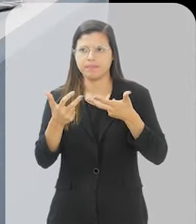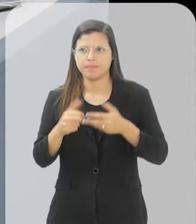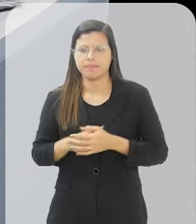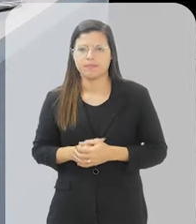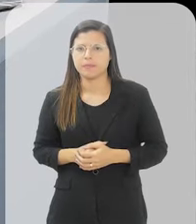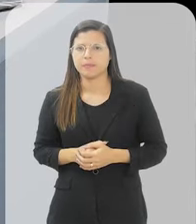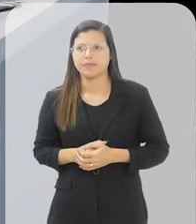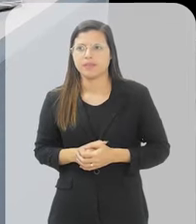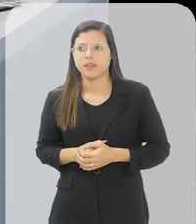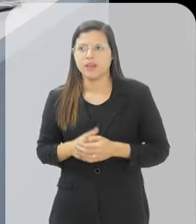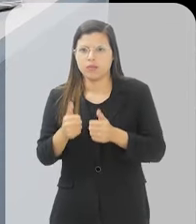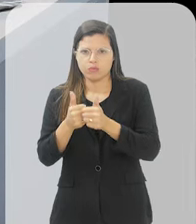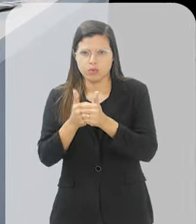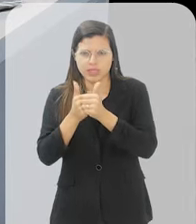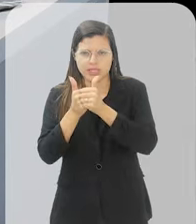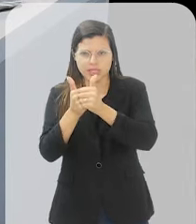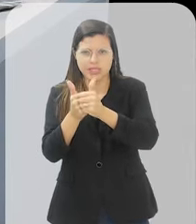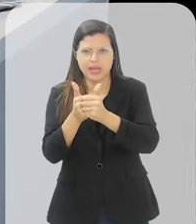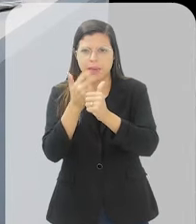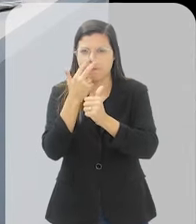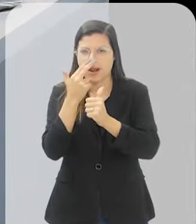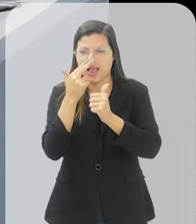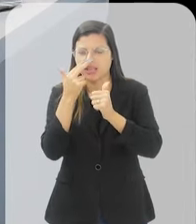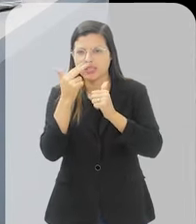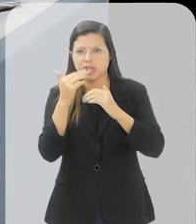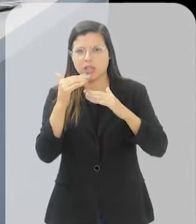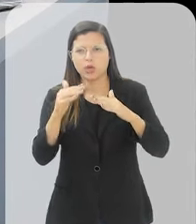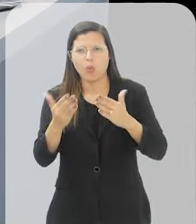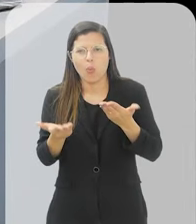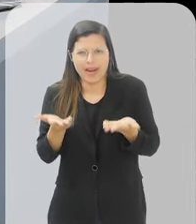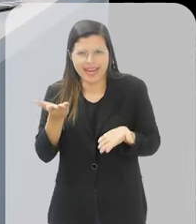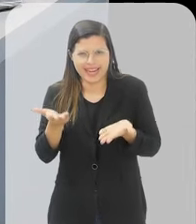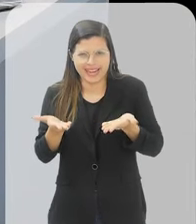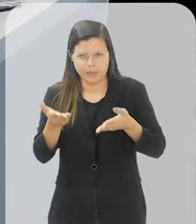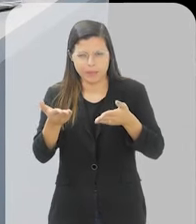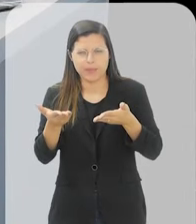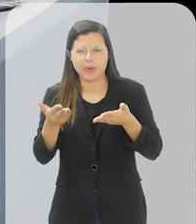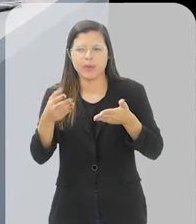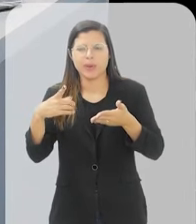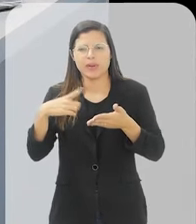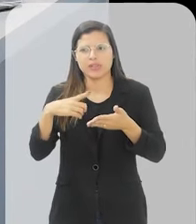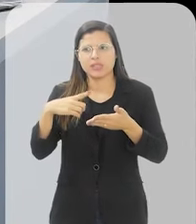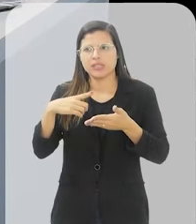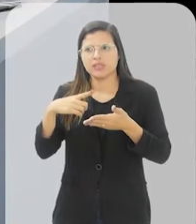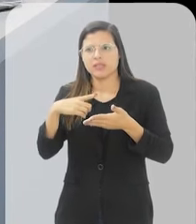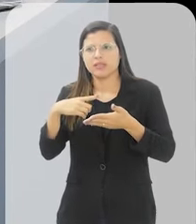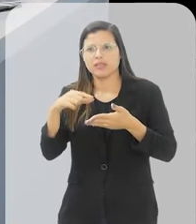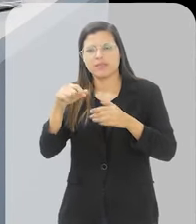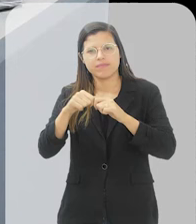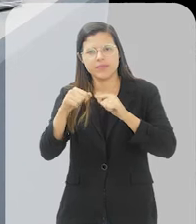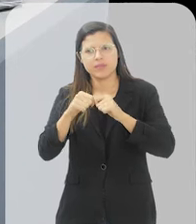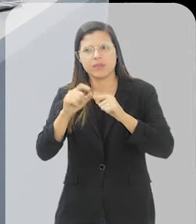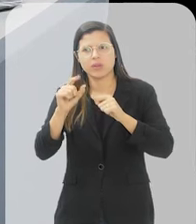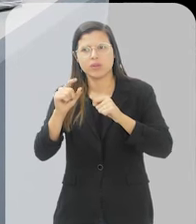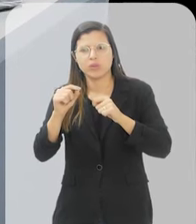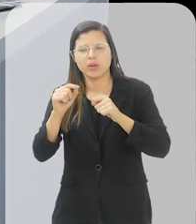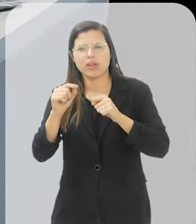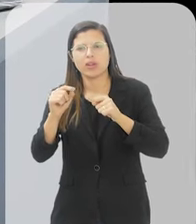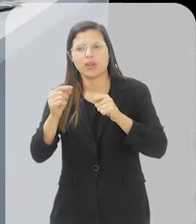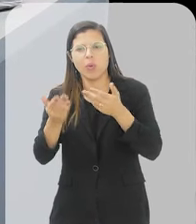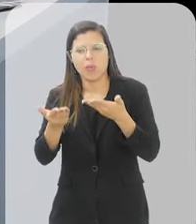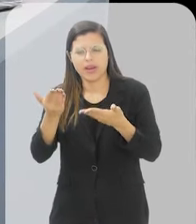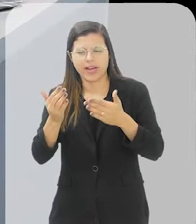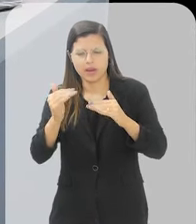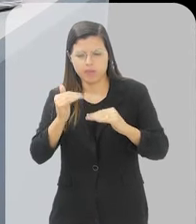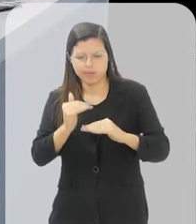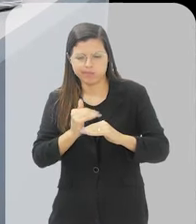você segue uma proporção, né? Sim. Que destaques tem destaques altos, tem Sim. destaques mais baixos, e você faz questão de